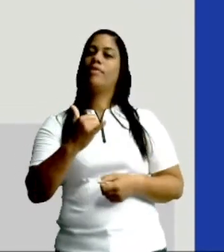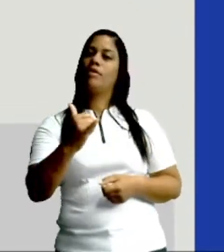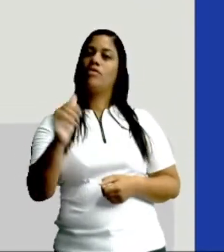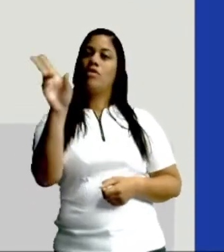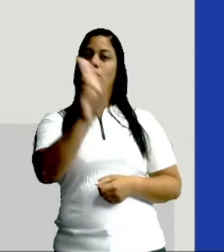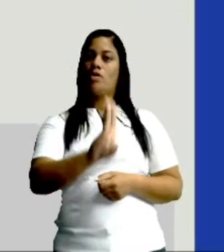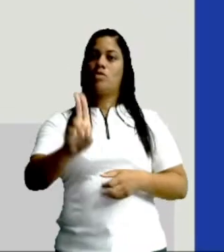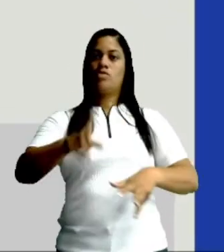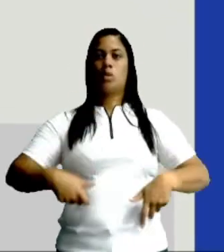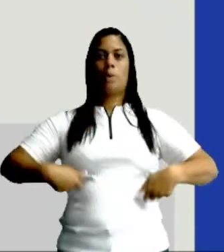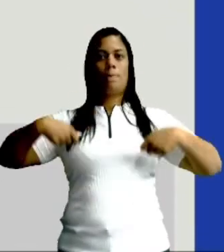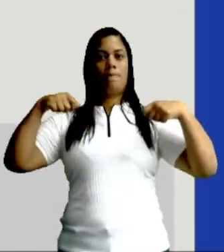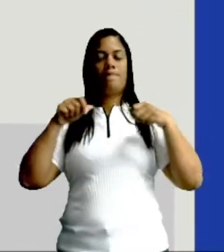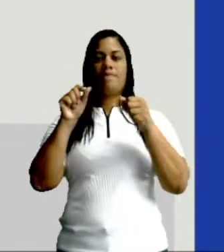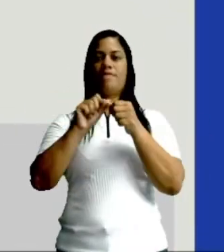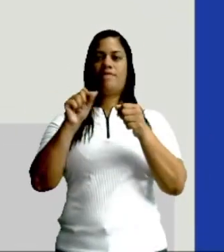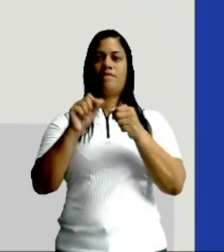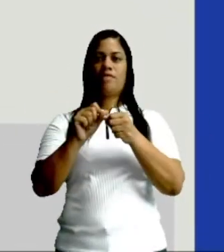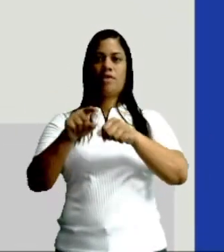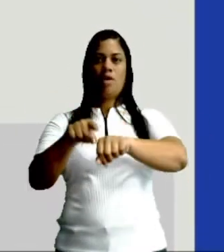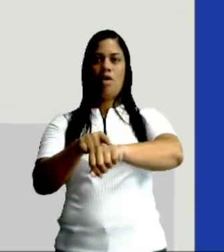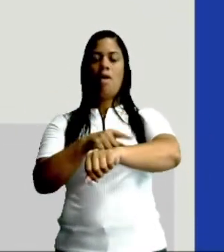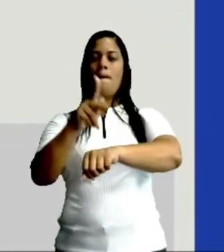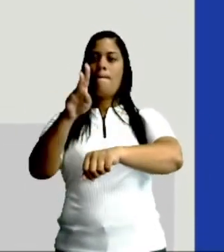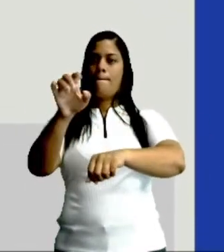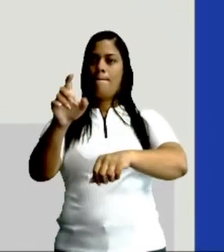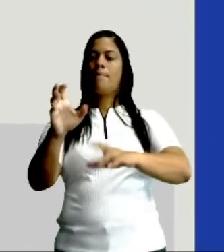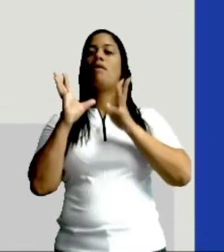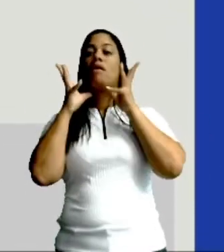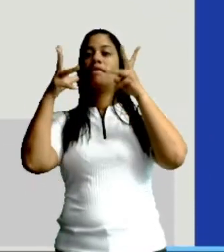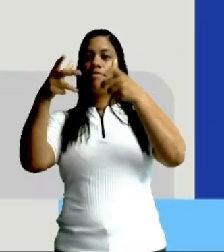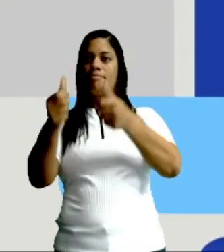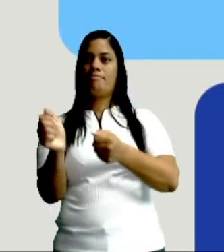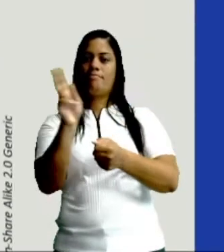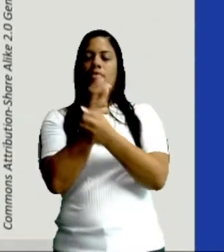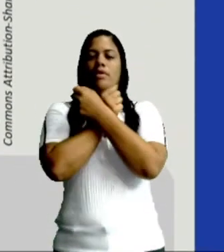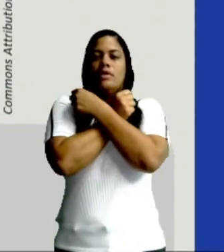usar roupas feitas de pele de animais para se aquecer.